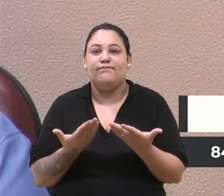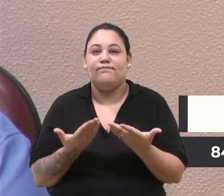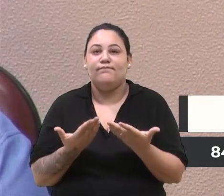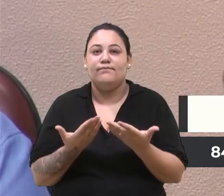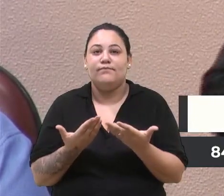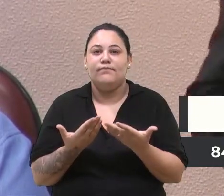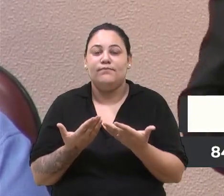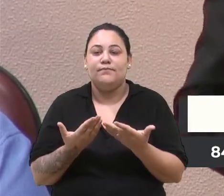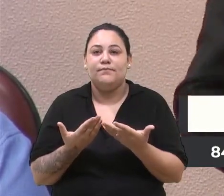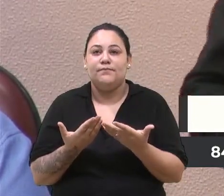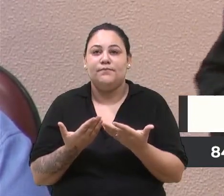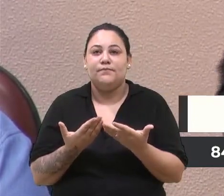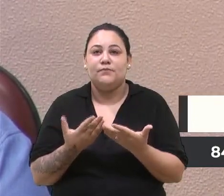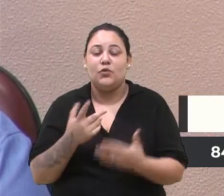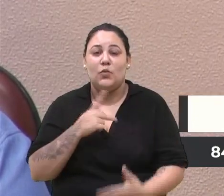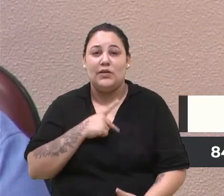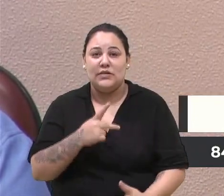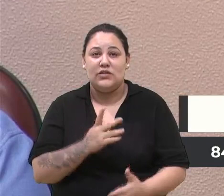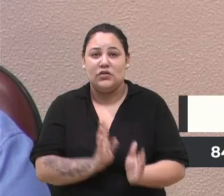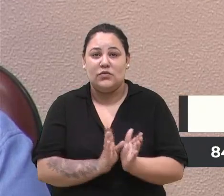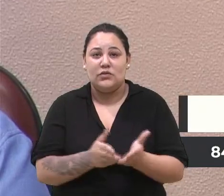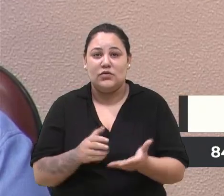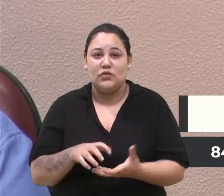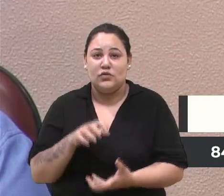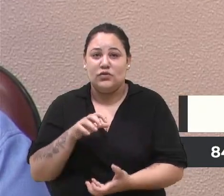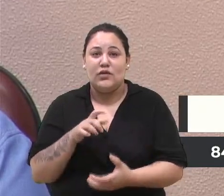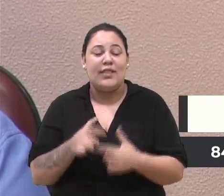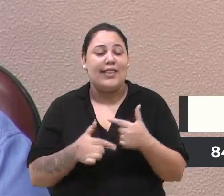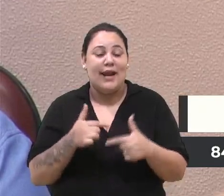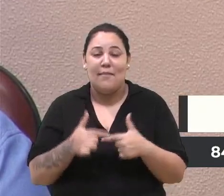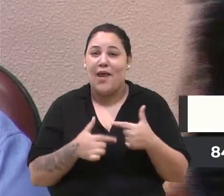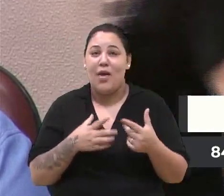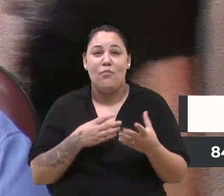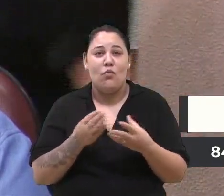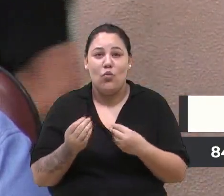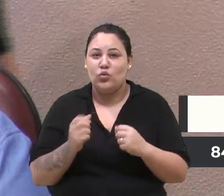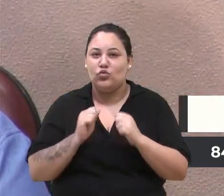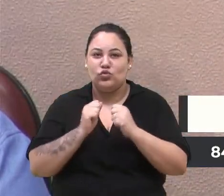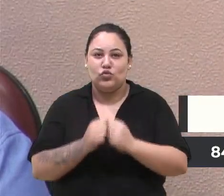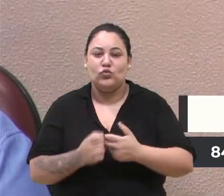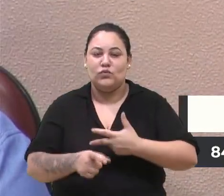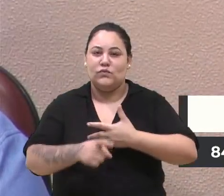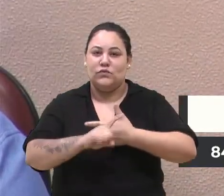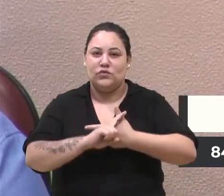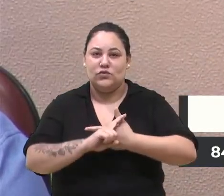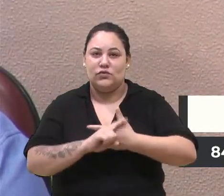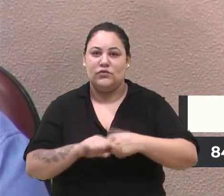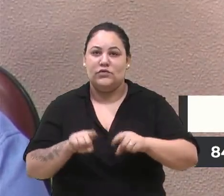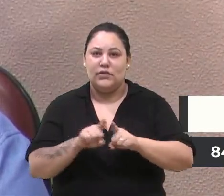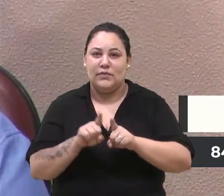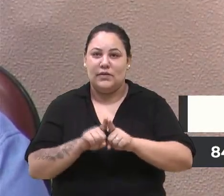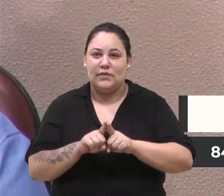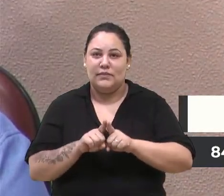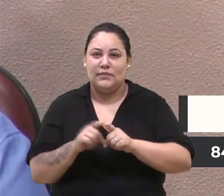o presidente da Comissão do Idoso tem trabalhado muito com o Executivo e trazido dinheiro para Caxias, eu